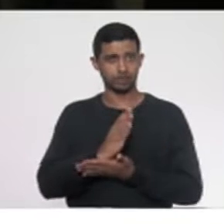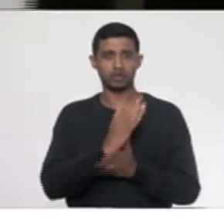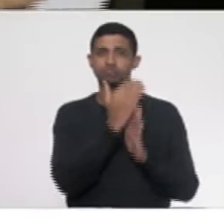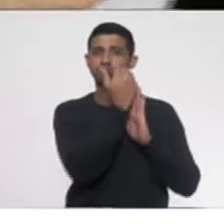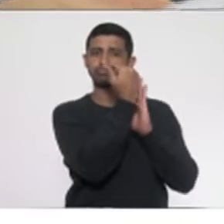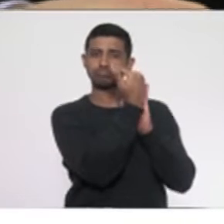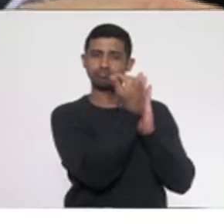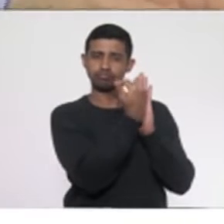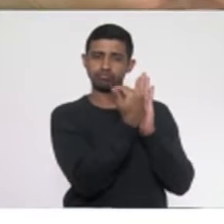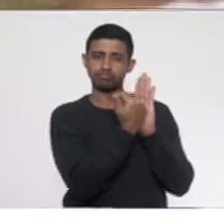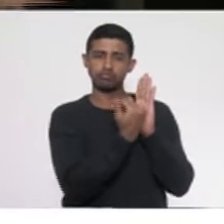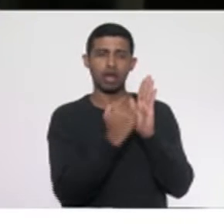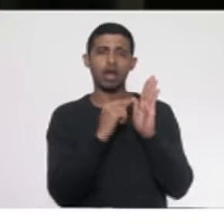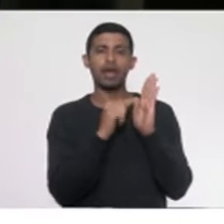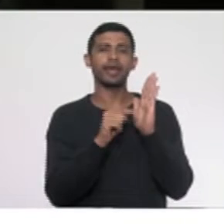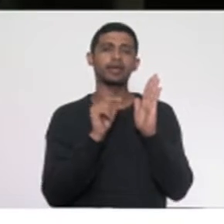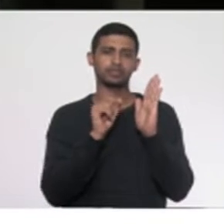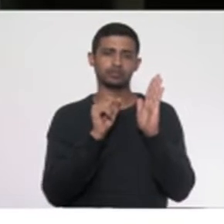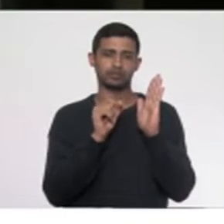essas seriam